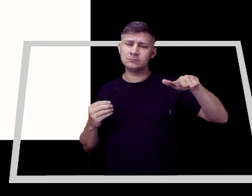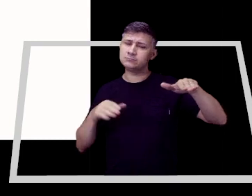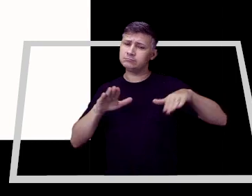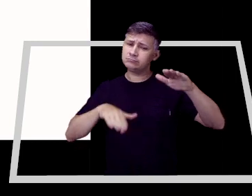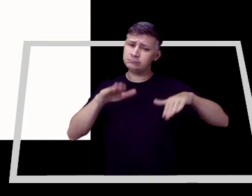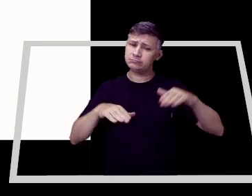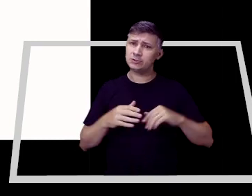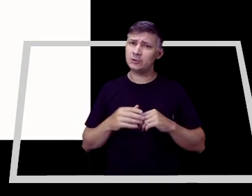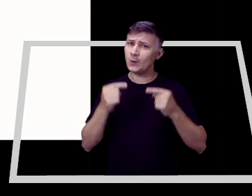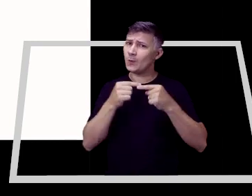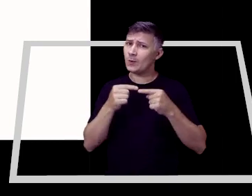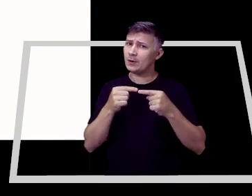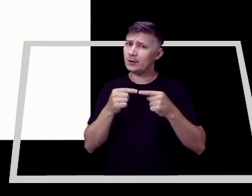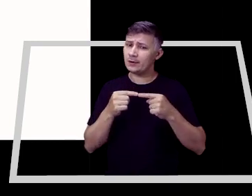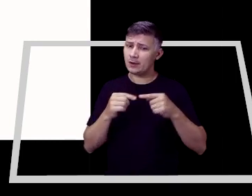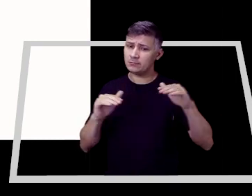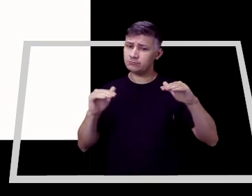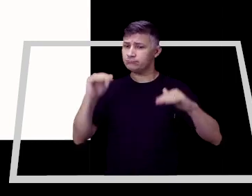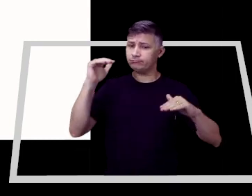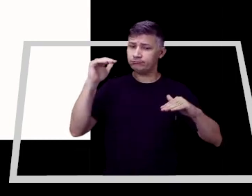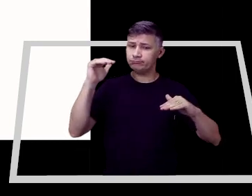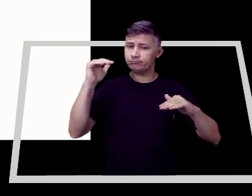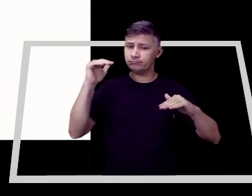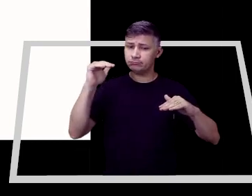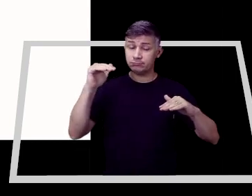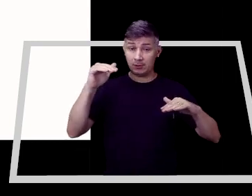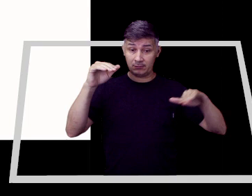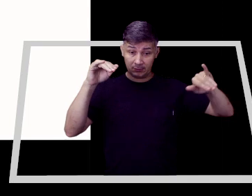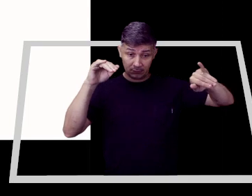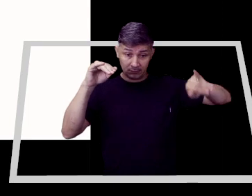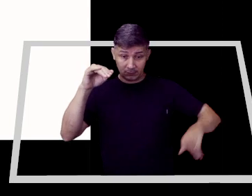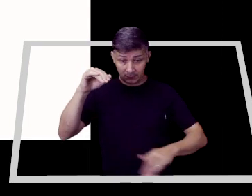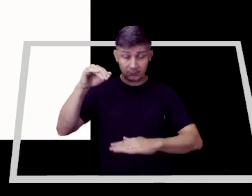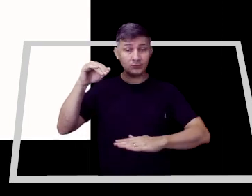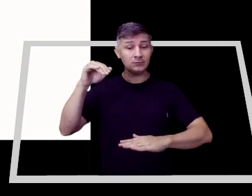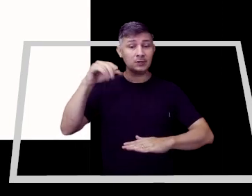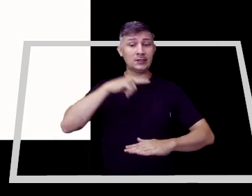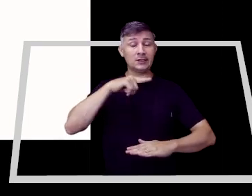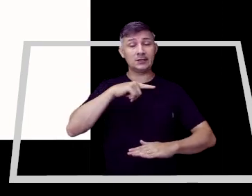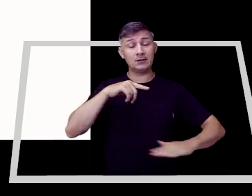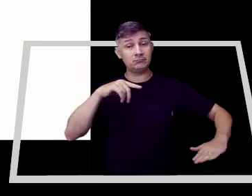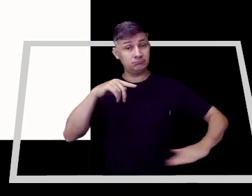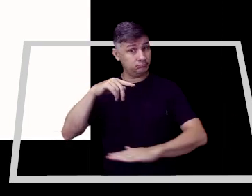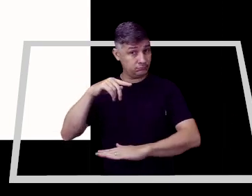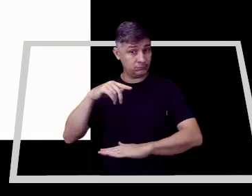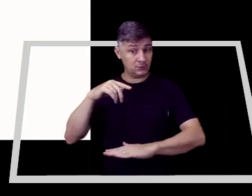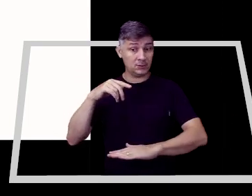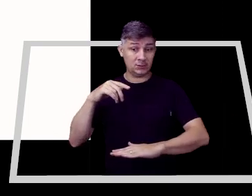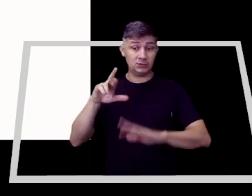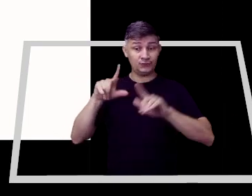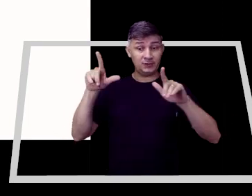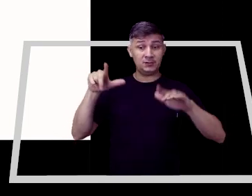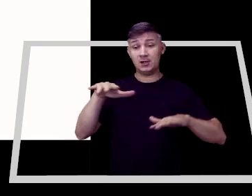menos um nível de subsolo aflorado, onde a gente teria, fora da projeção do prédio, uma